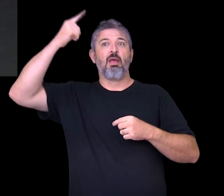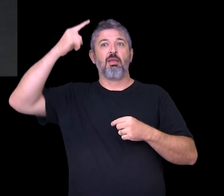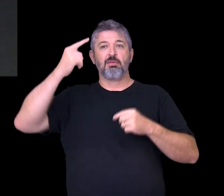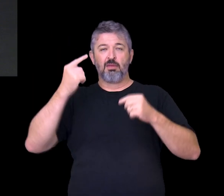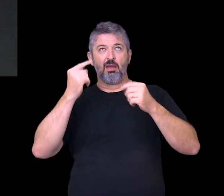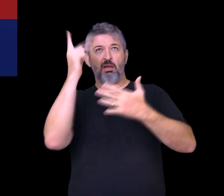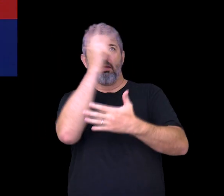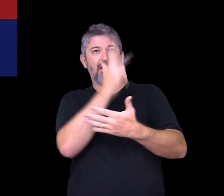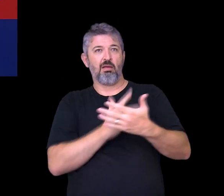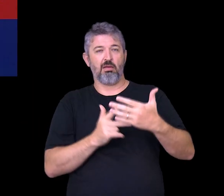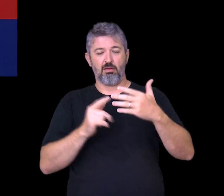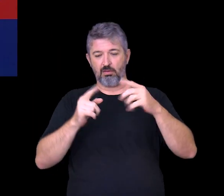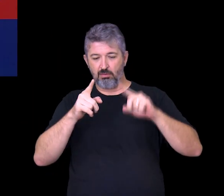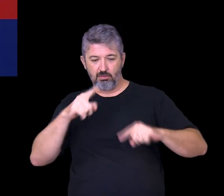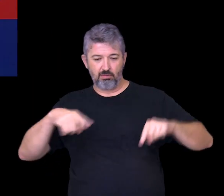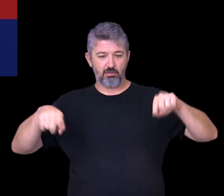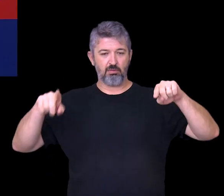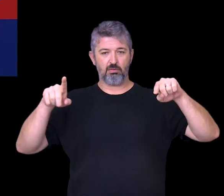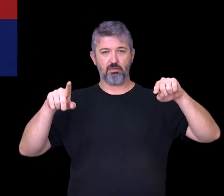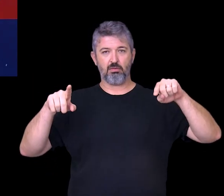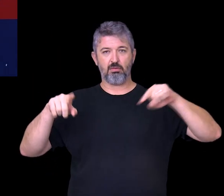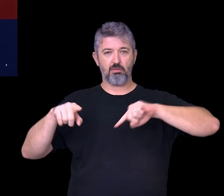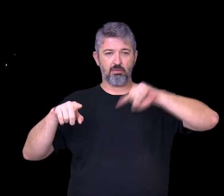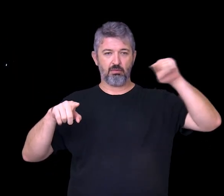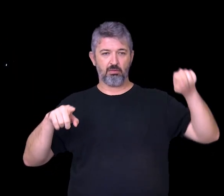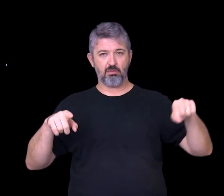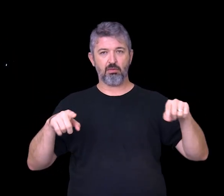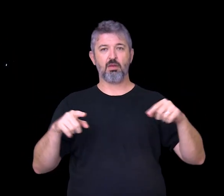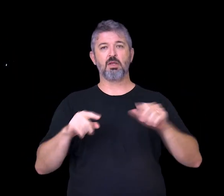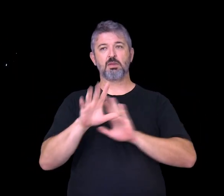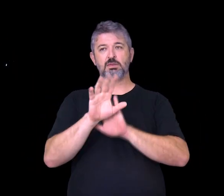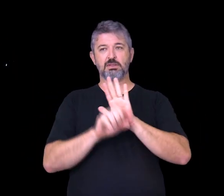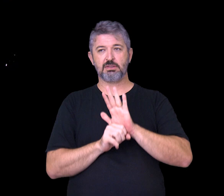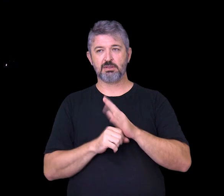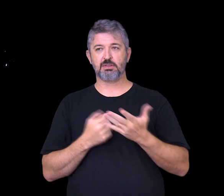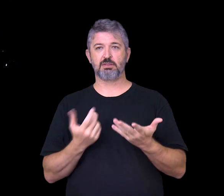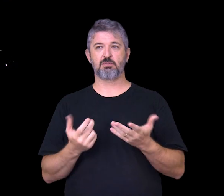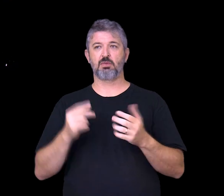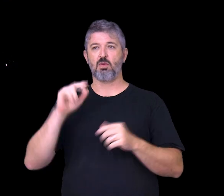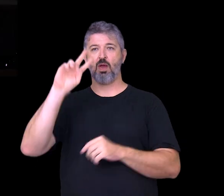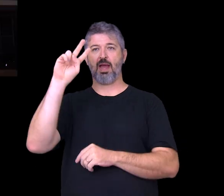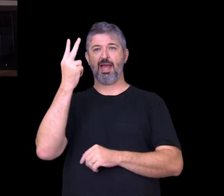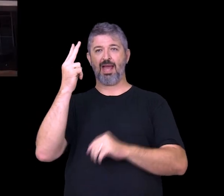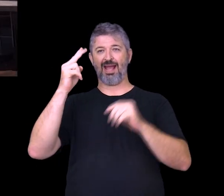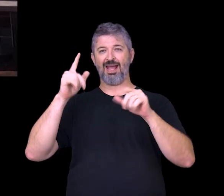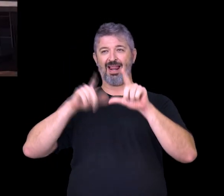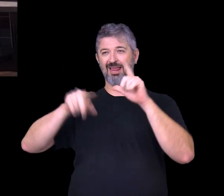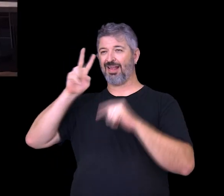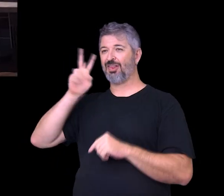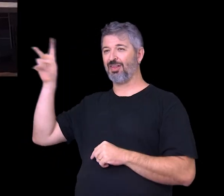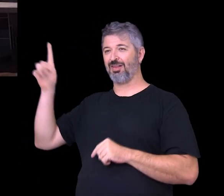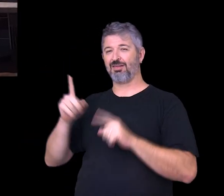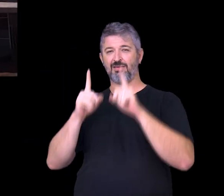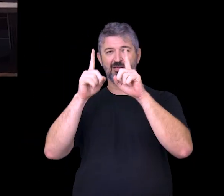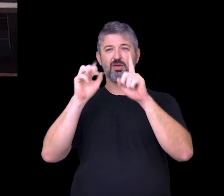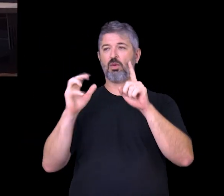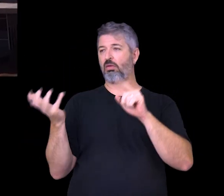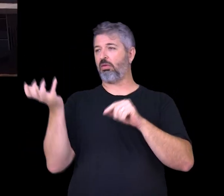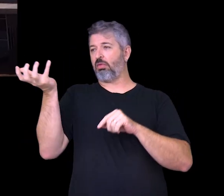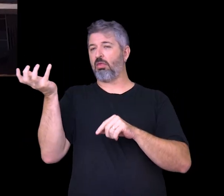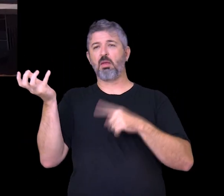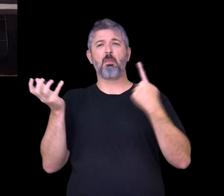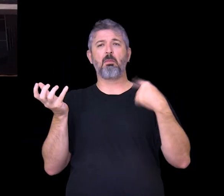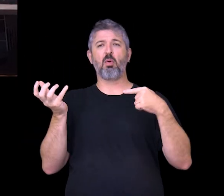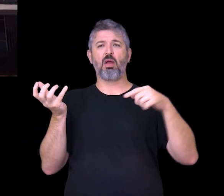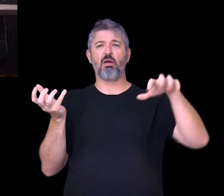o que é este, que eu chamei simbolicamente de um H, o que é essa cúpula para cima, o que é essa cúpula para baixo? Imagens para os